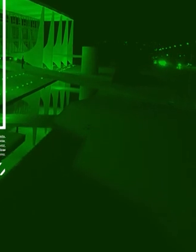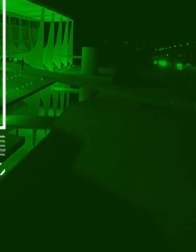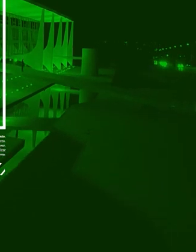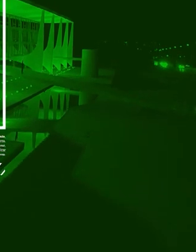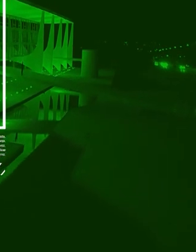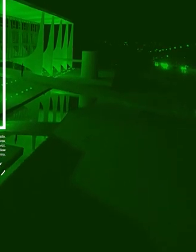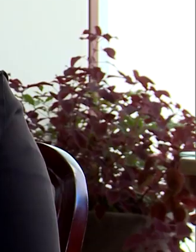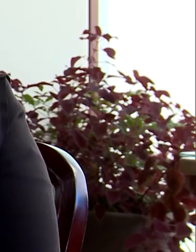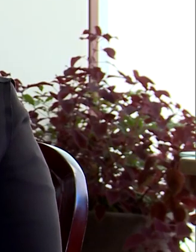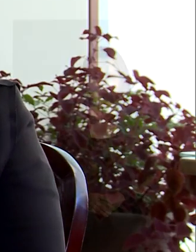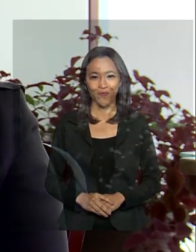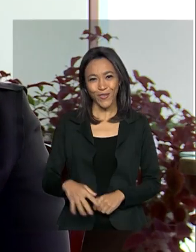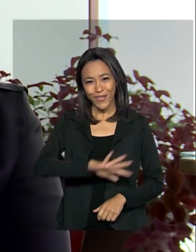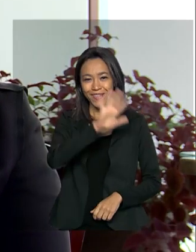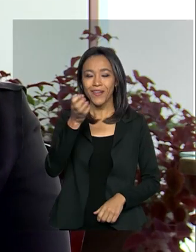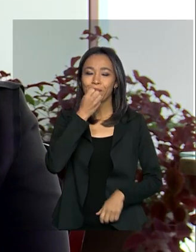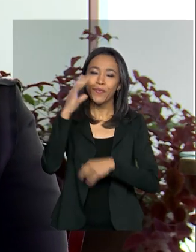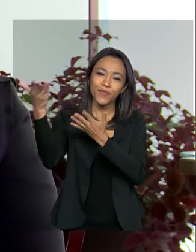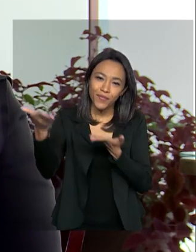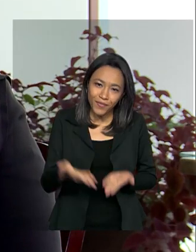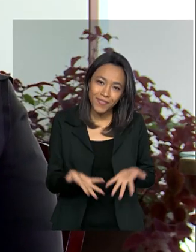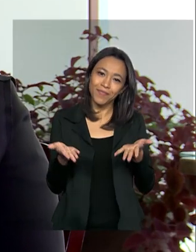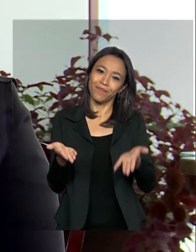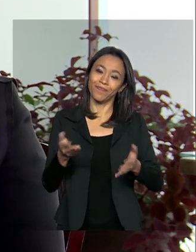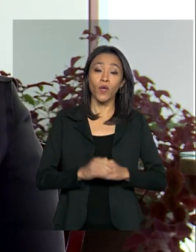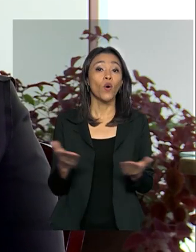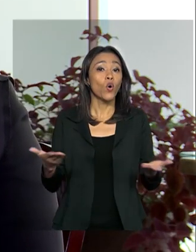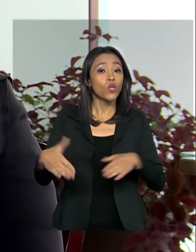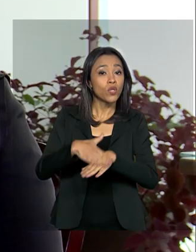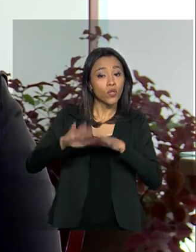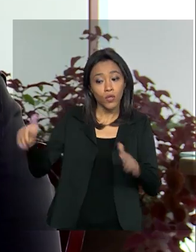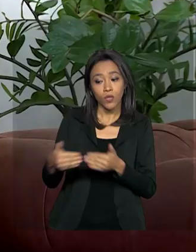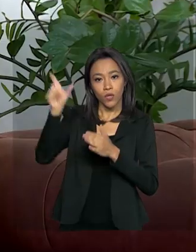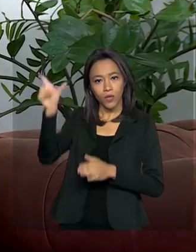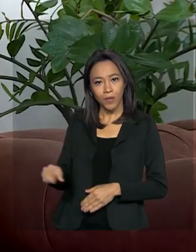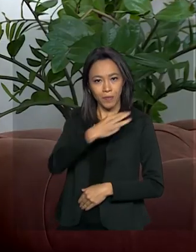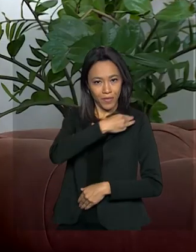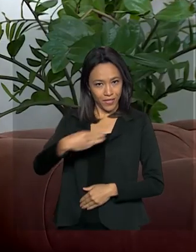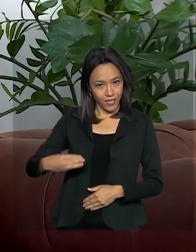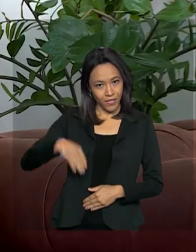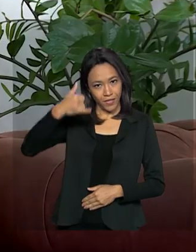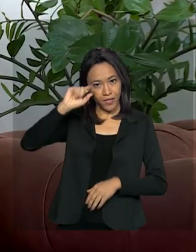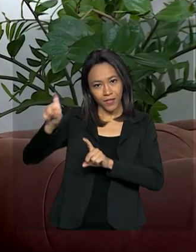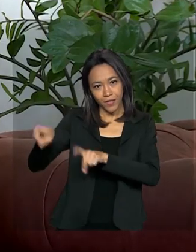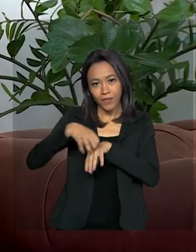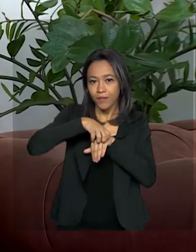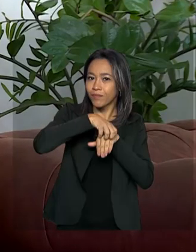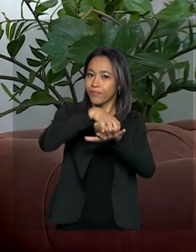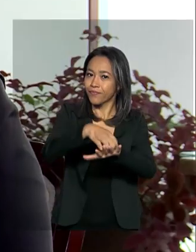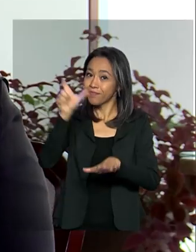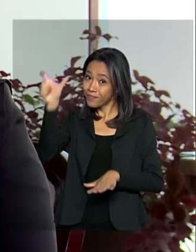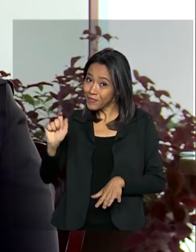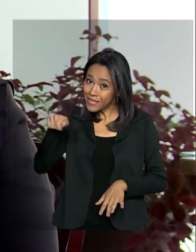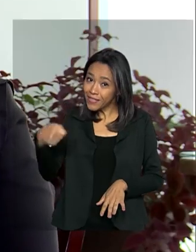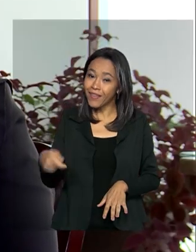aí o olá seja bem-vindo ao brasil e falta hoje vamos conversar com a ministra da agricultura pecuária e abastecimento